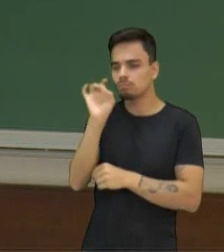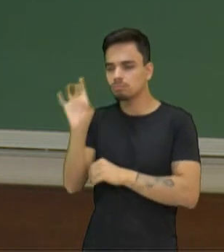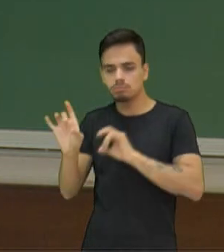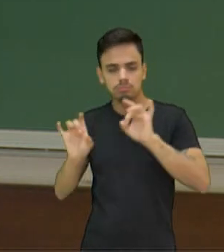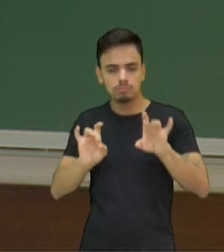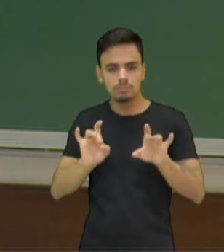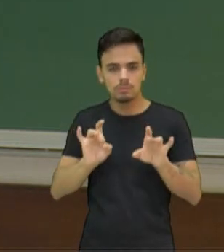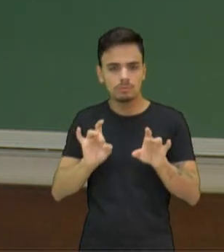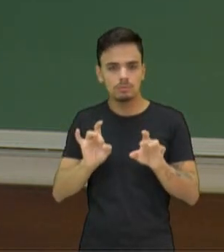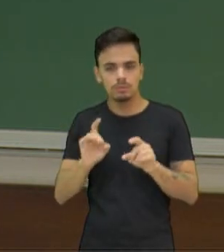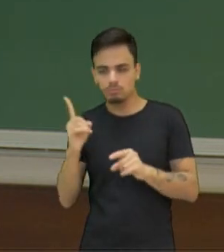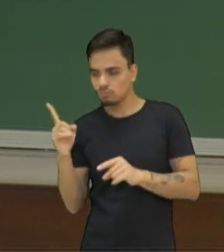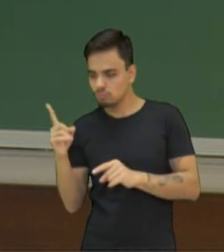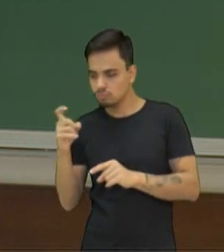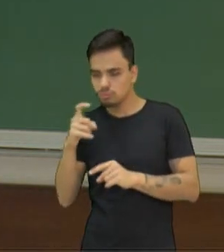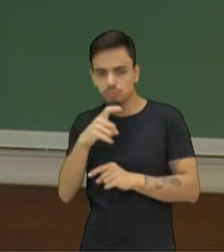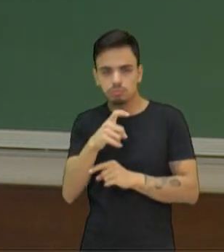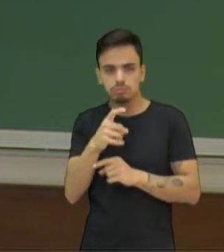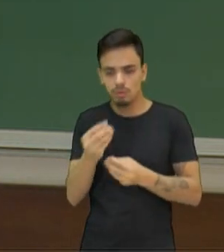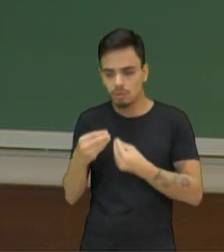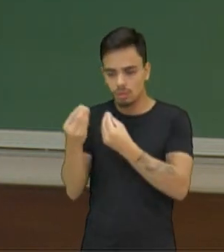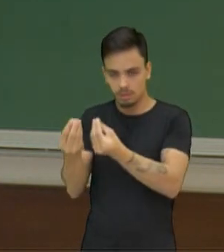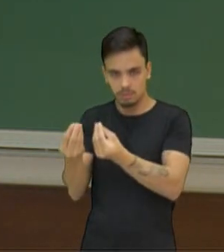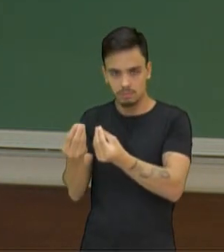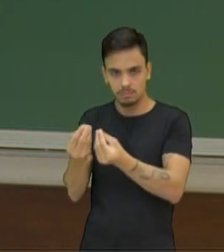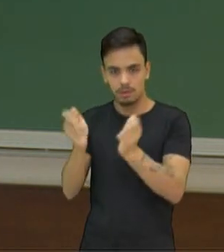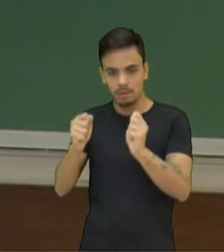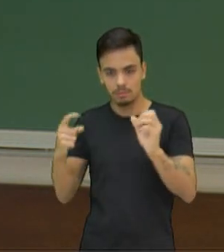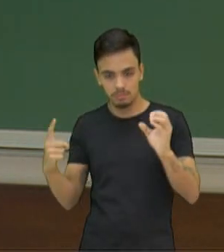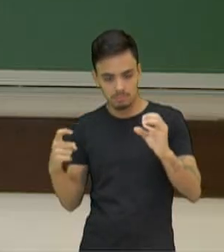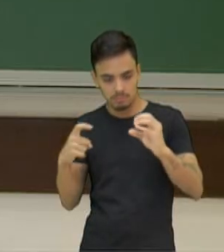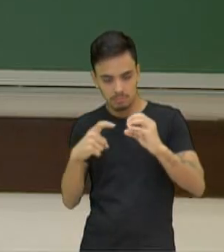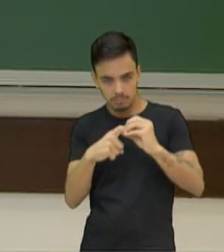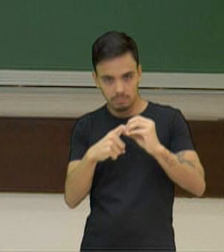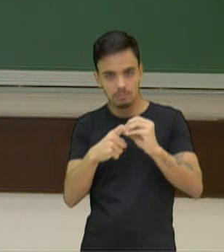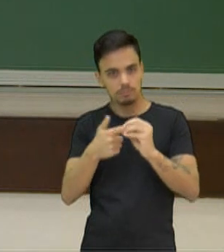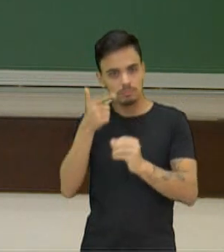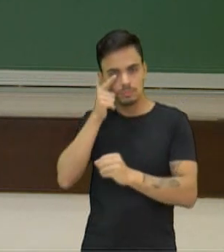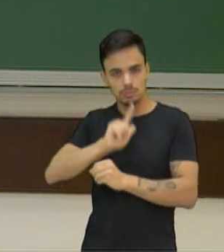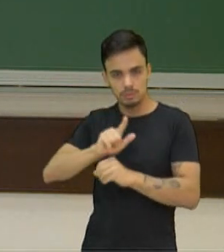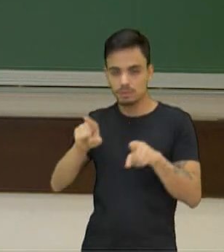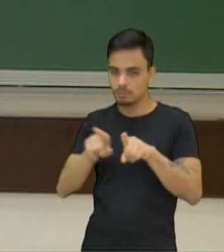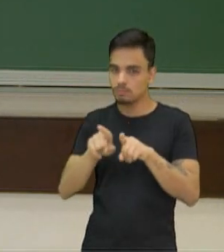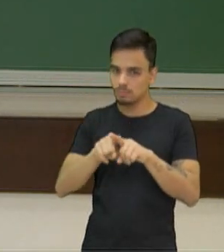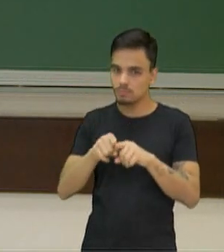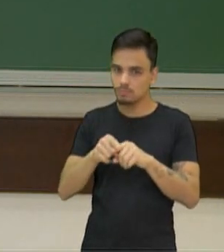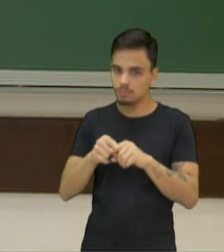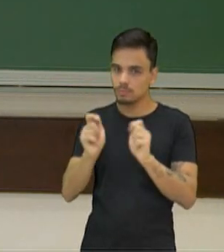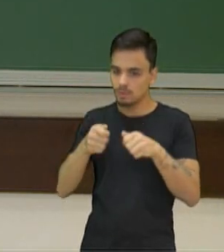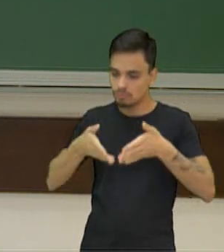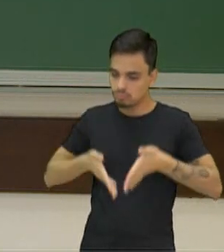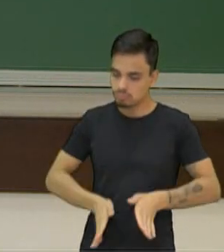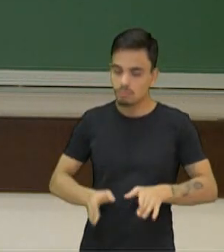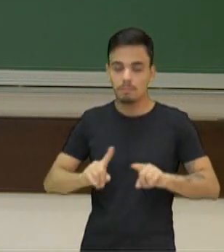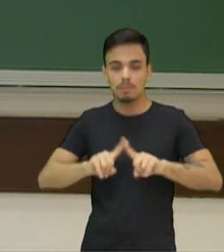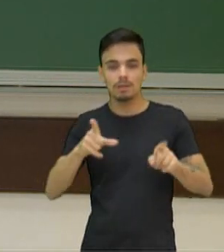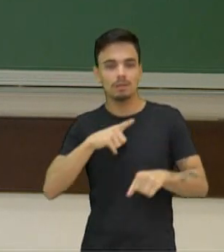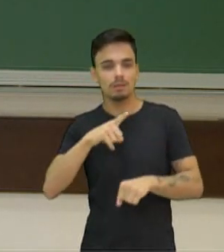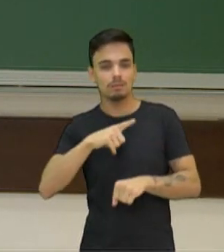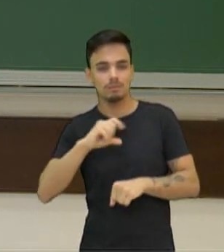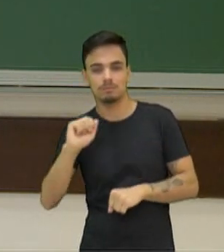doar seu espermatozoide para ser fecundado no óvulo, no laboratório, para ser implantado. Só que houve um caso,